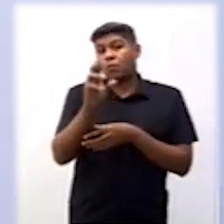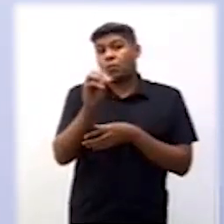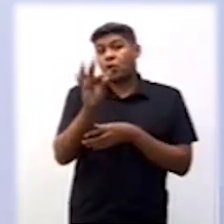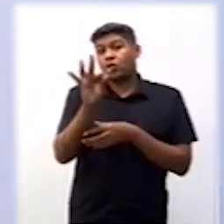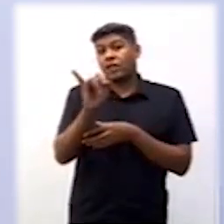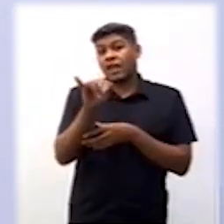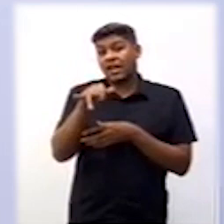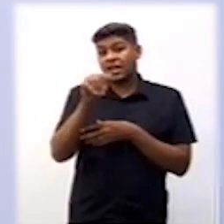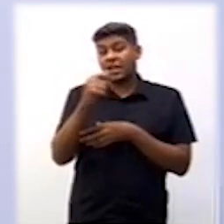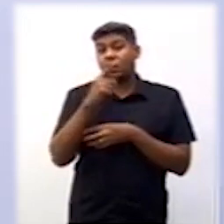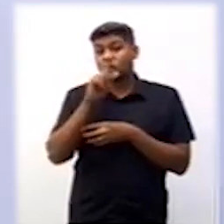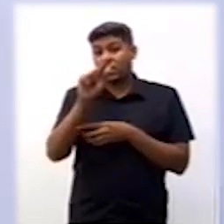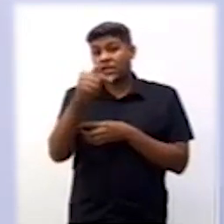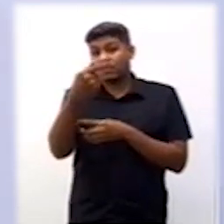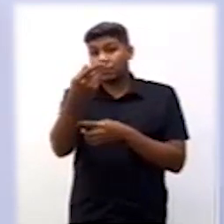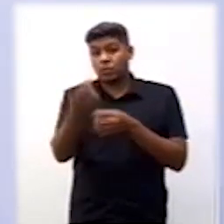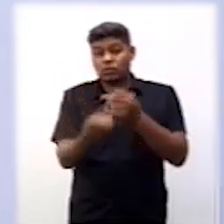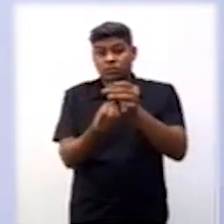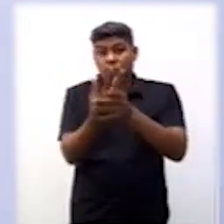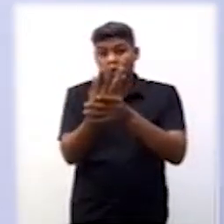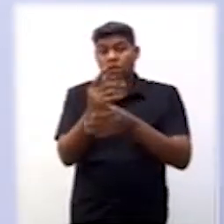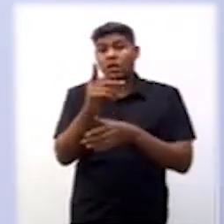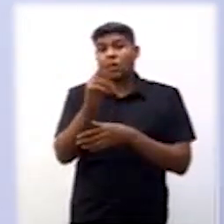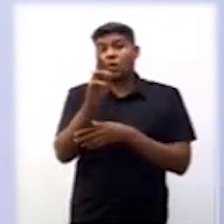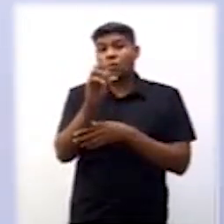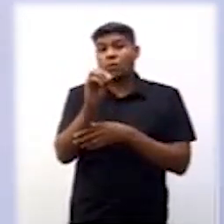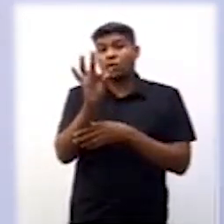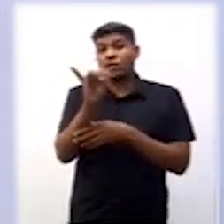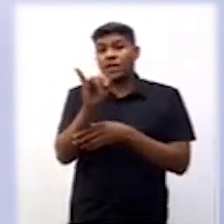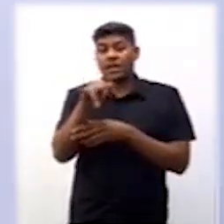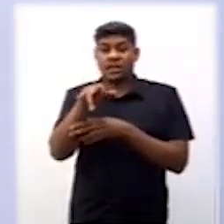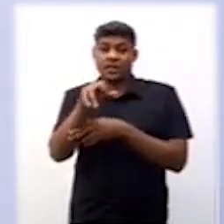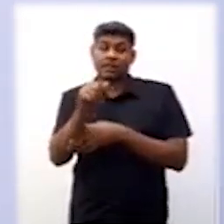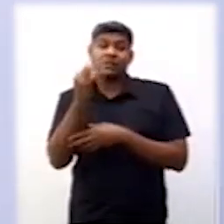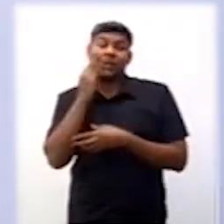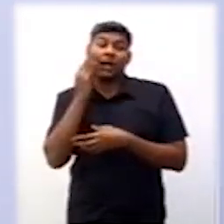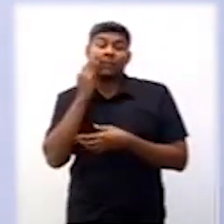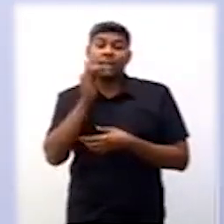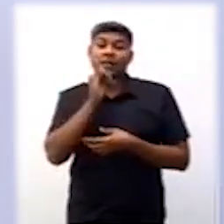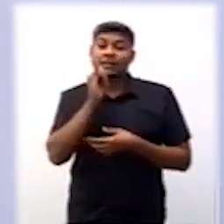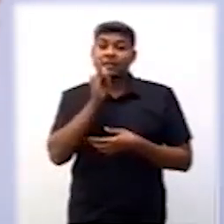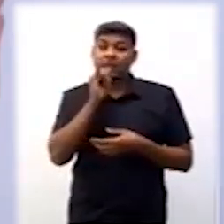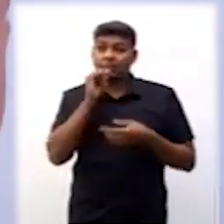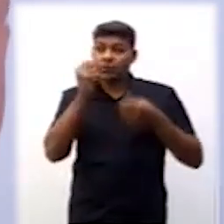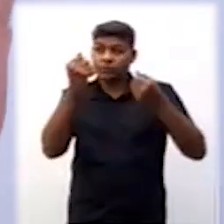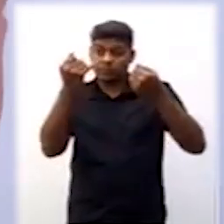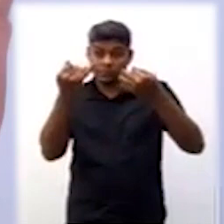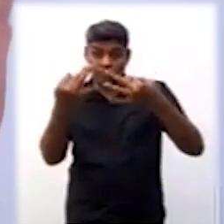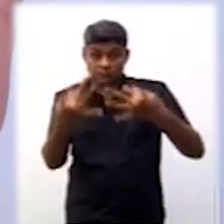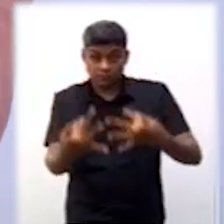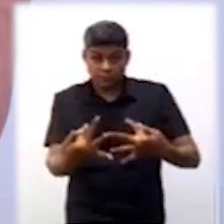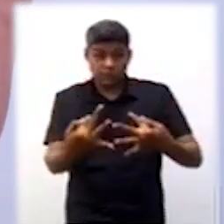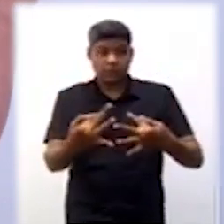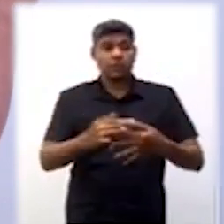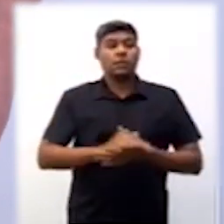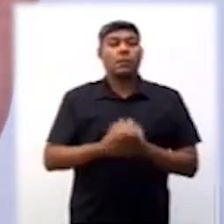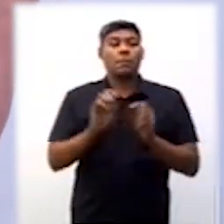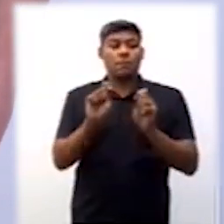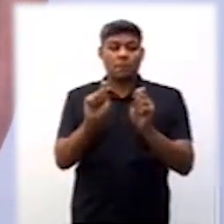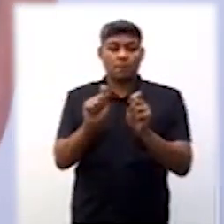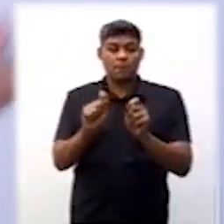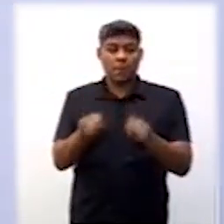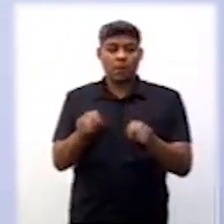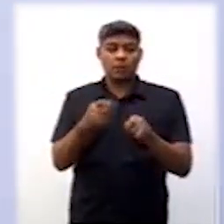ele consegue produzir proteína, tá? Grande exemplo que eu dou para vocês aqui, posso dar um exemplo